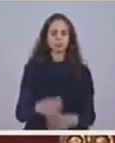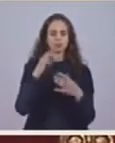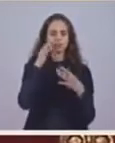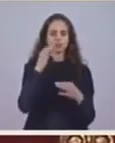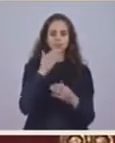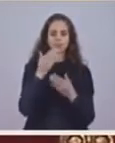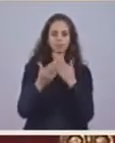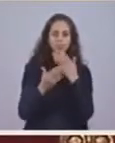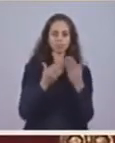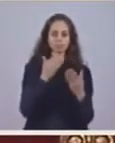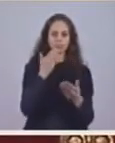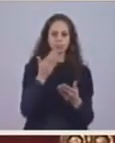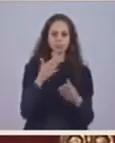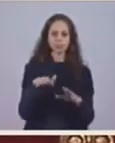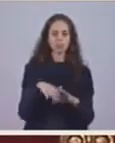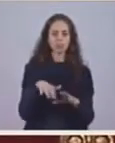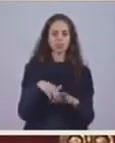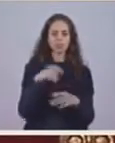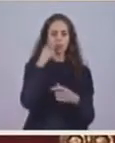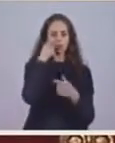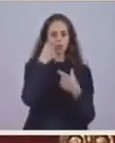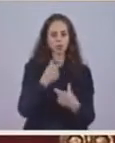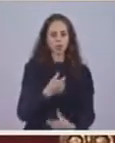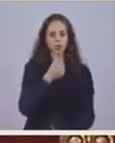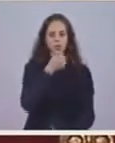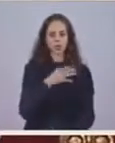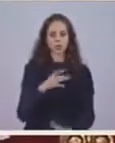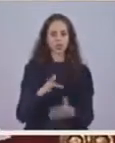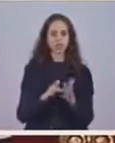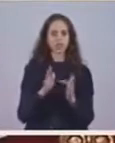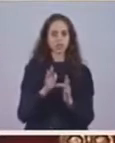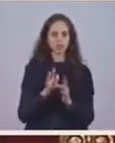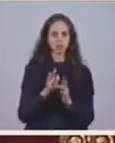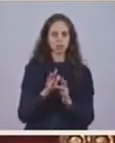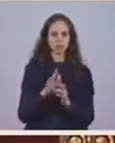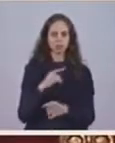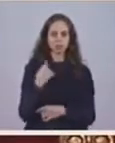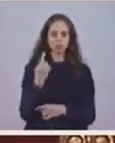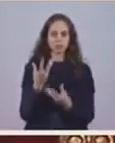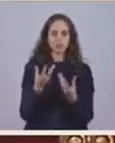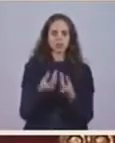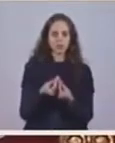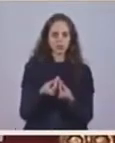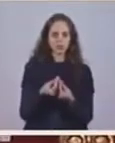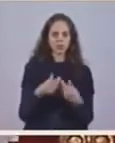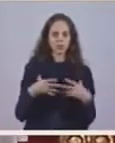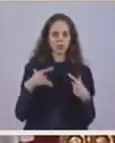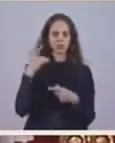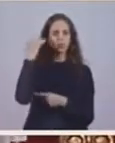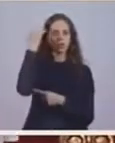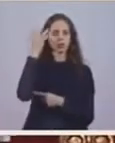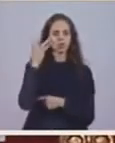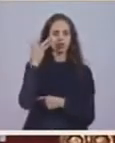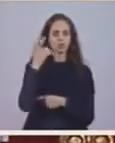Humildemente vos suplicamos que, participando no corpo e sangue de Cristo, sejamos reunidos pelo Espírito